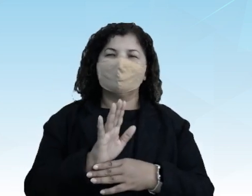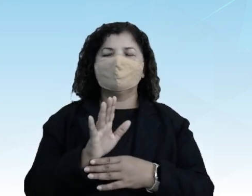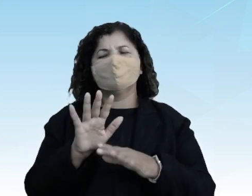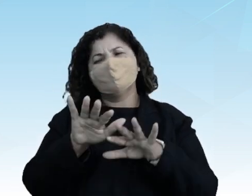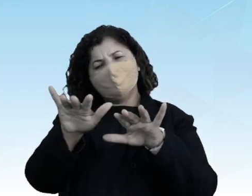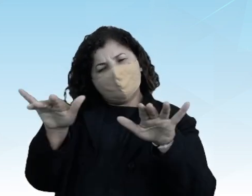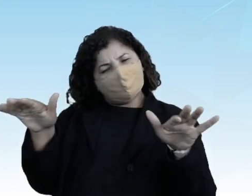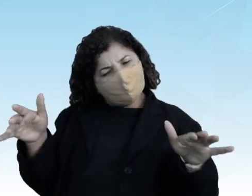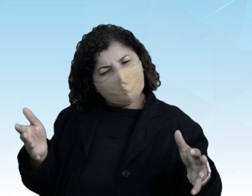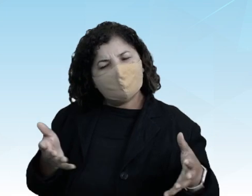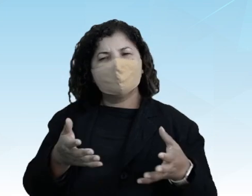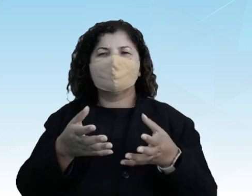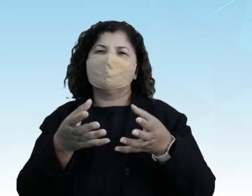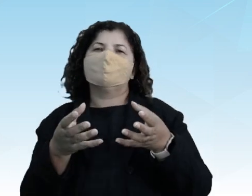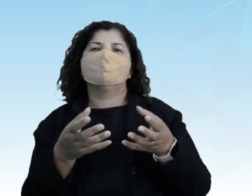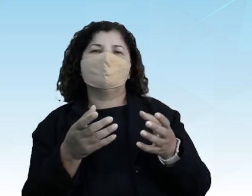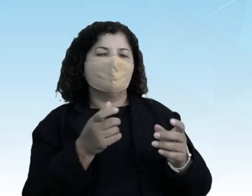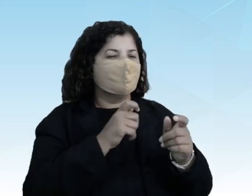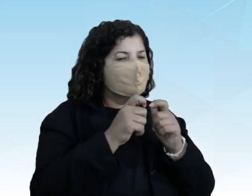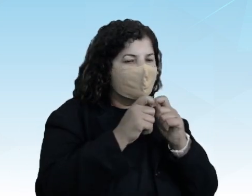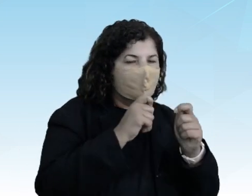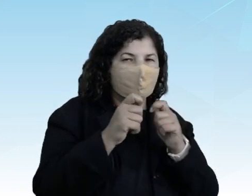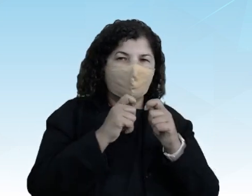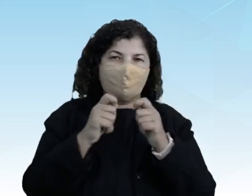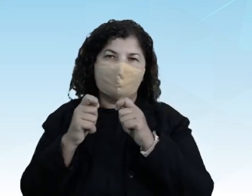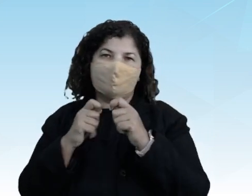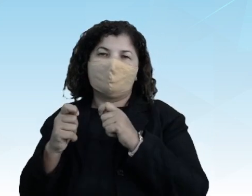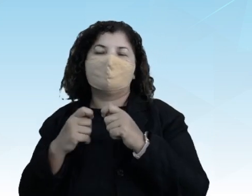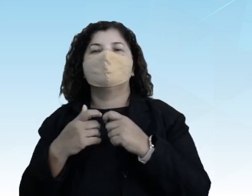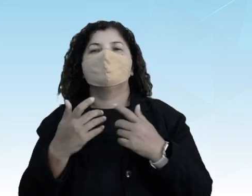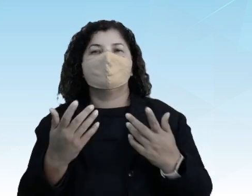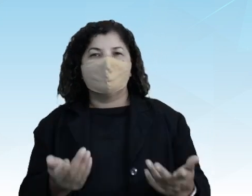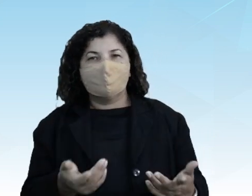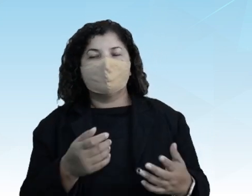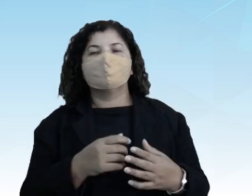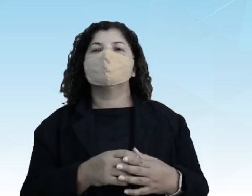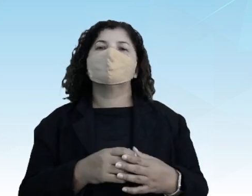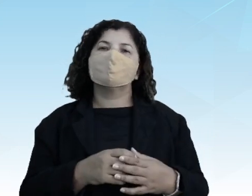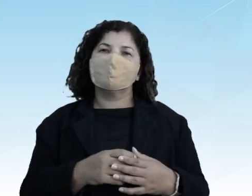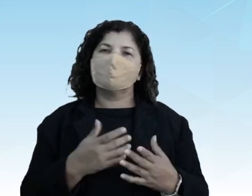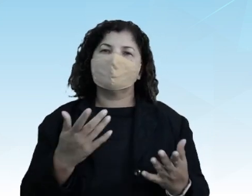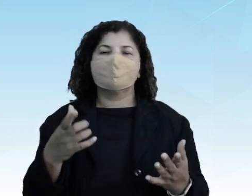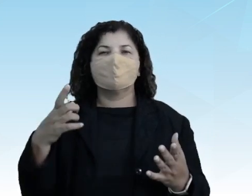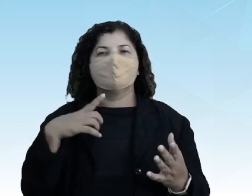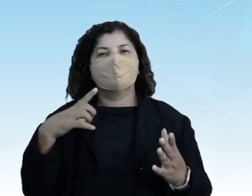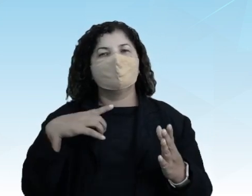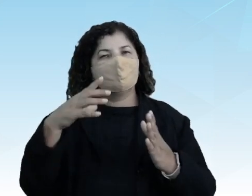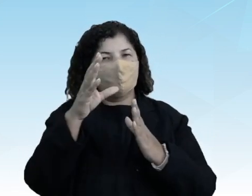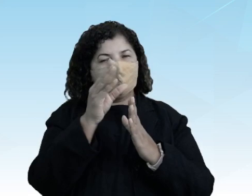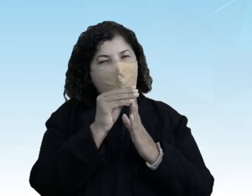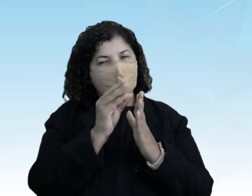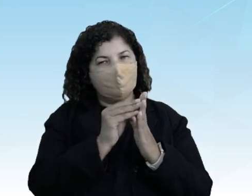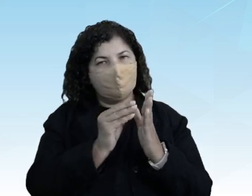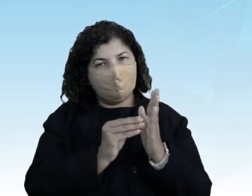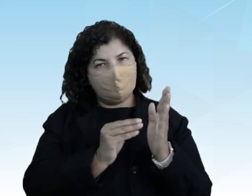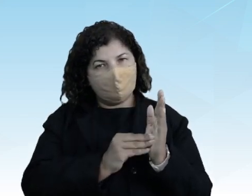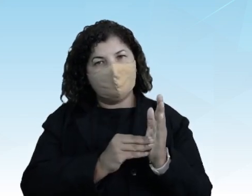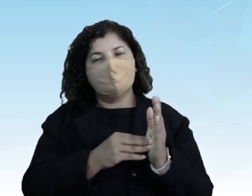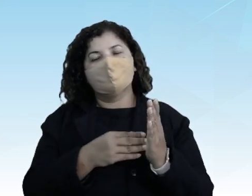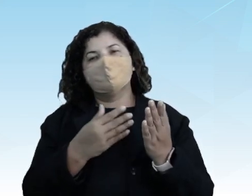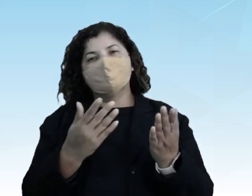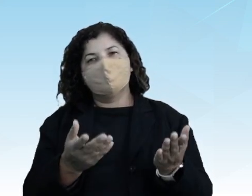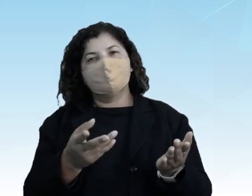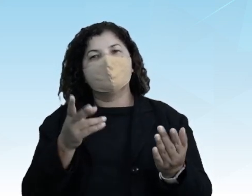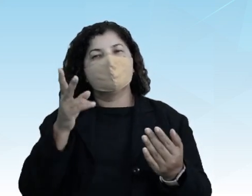convocadas para darem o que seus depoimentos, né? Então, na realidade, aí temos a definição das fontes históricas, né? Então,